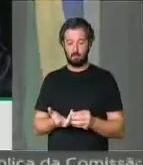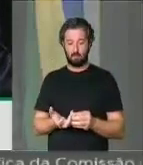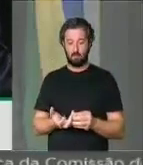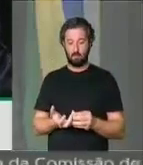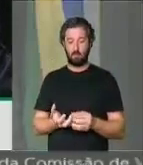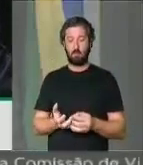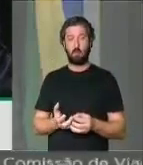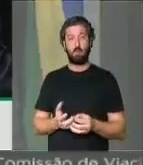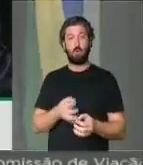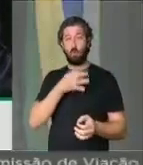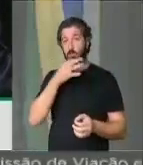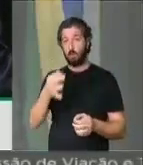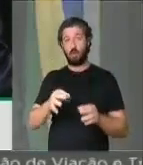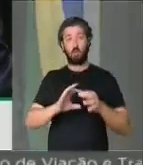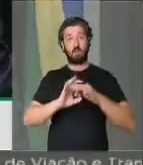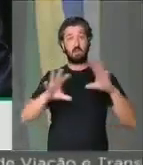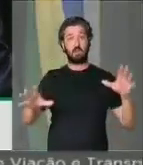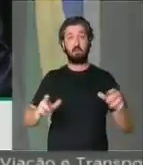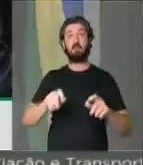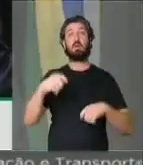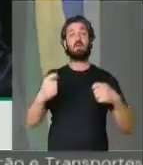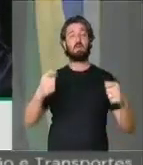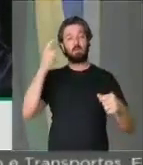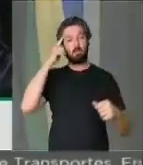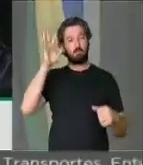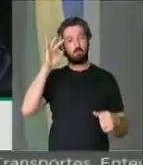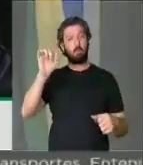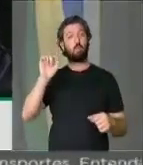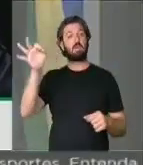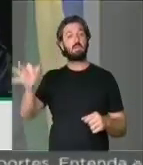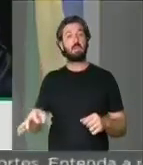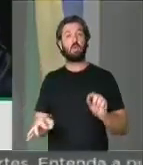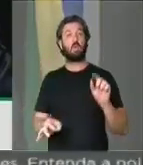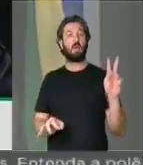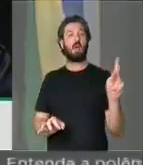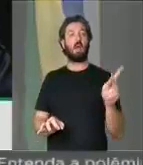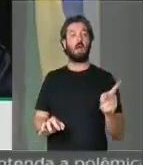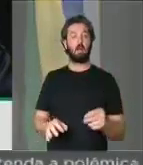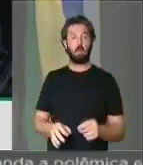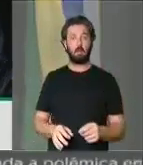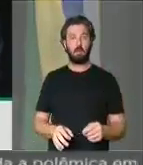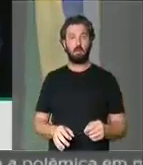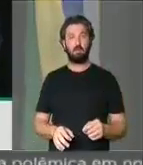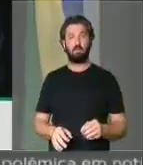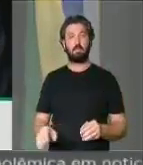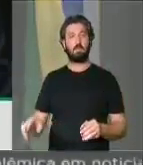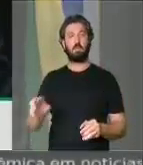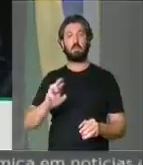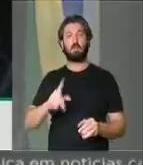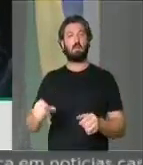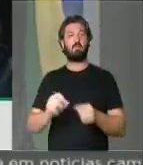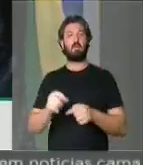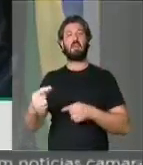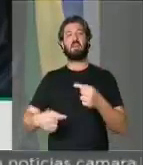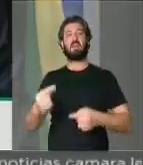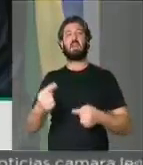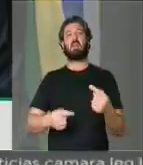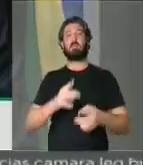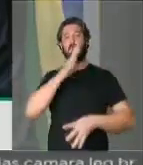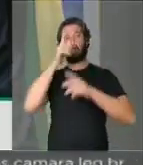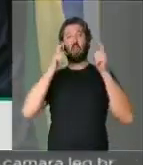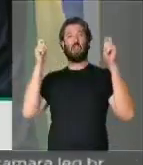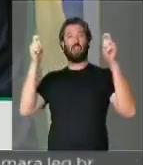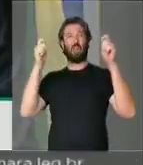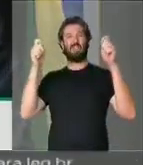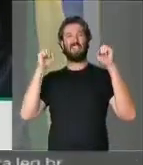independentes daqueles que analisam o que é certo e o que é errado e não fazem desse debate um debate de